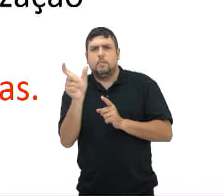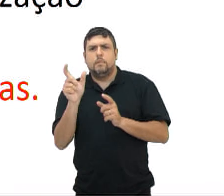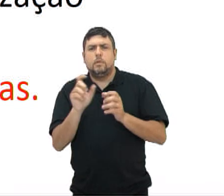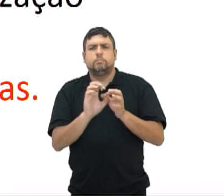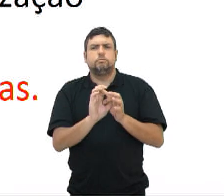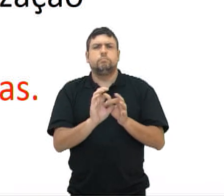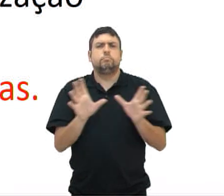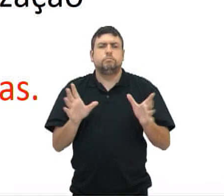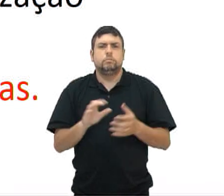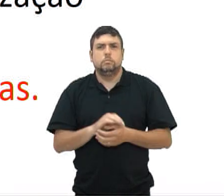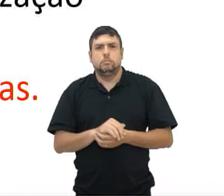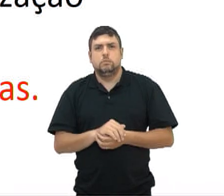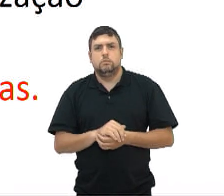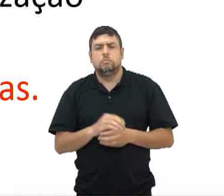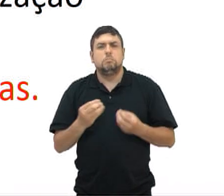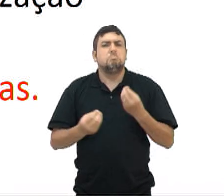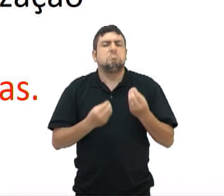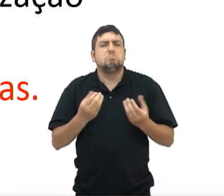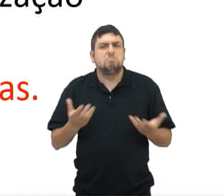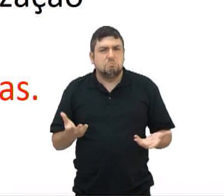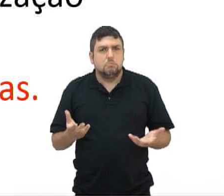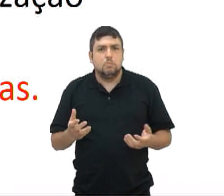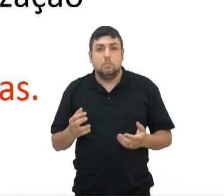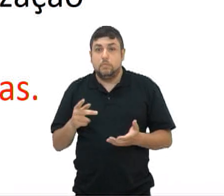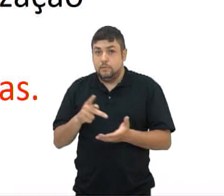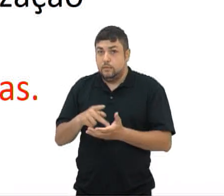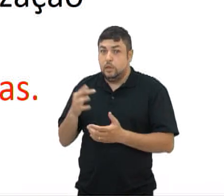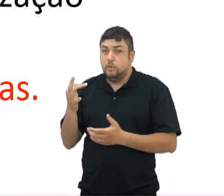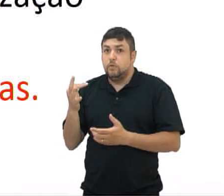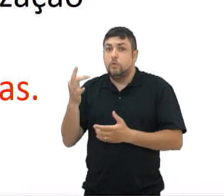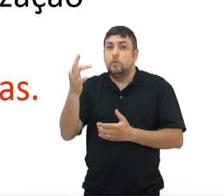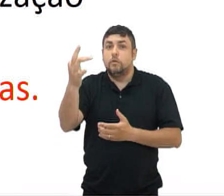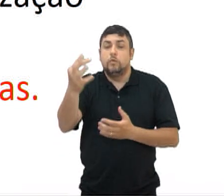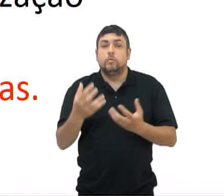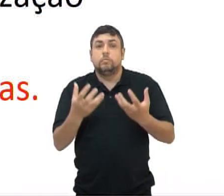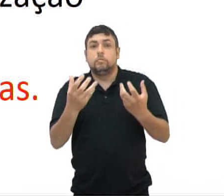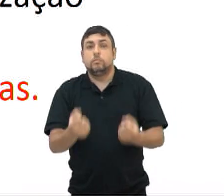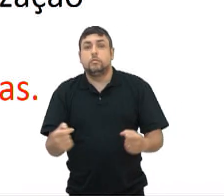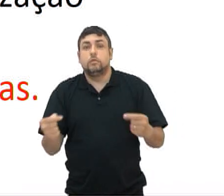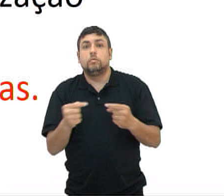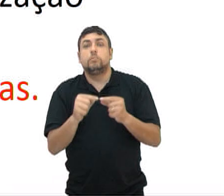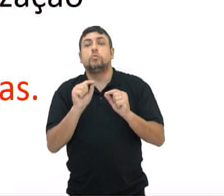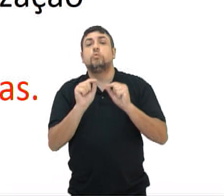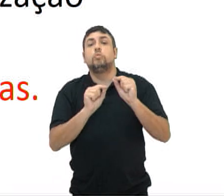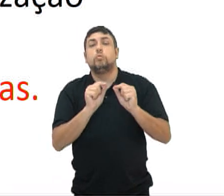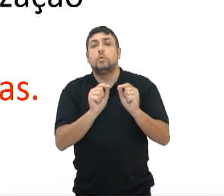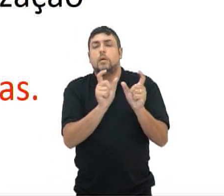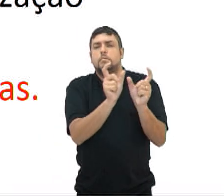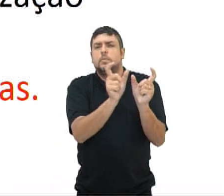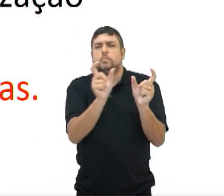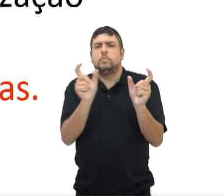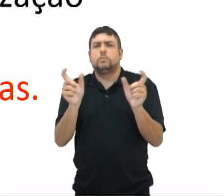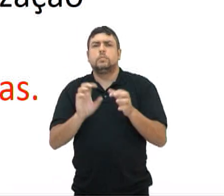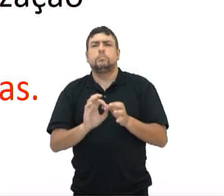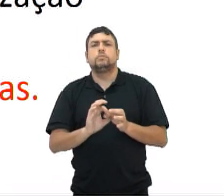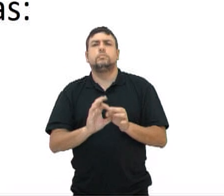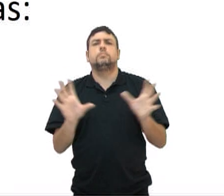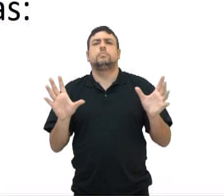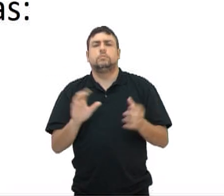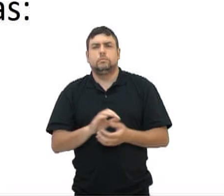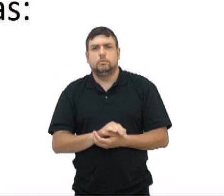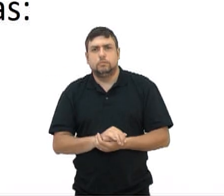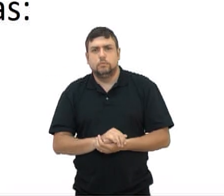Bom, o futurismo defendia o verso livre e as palavras soltas, que é algo que nós vamos